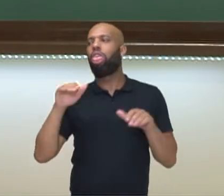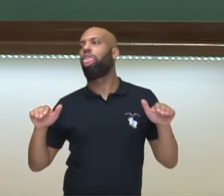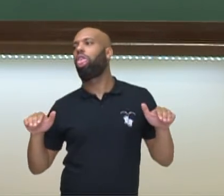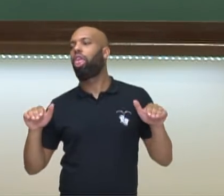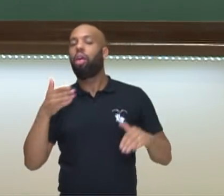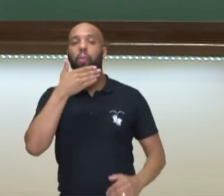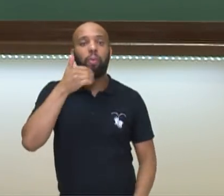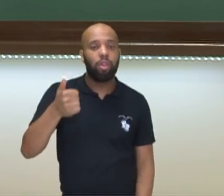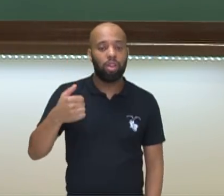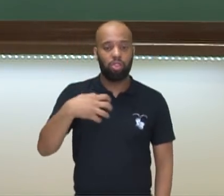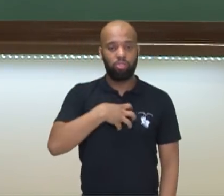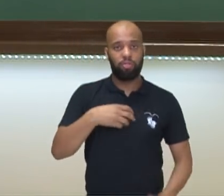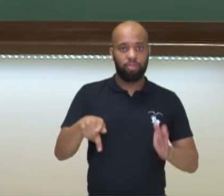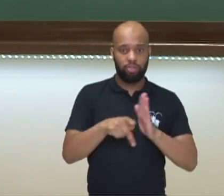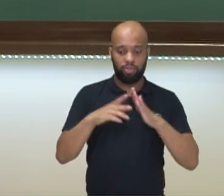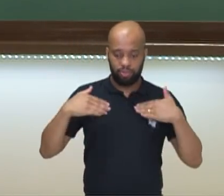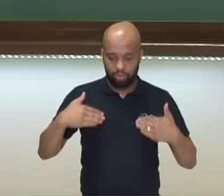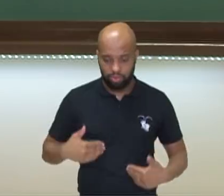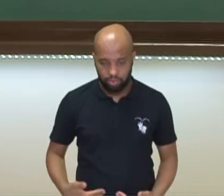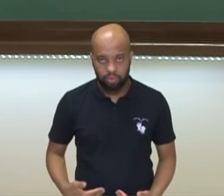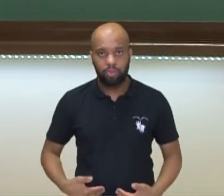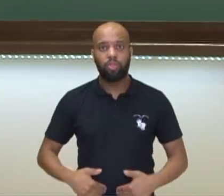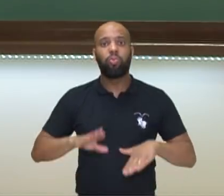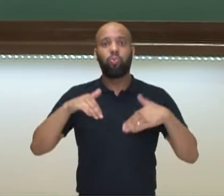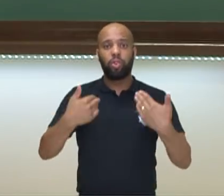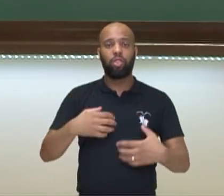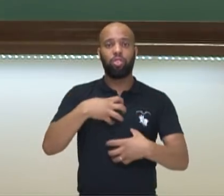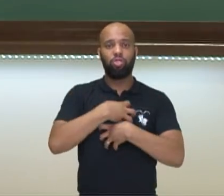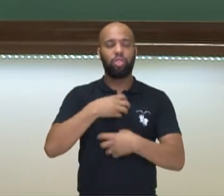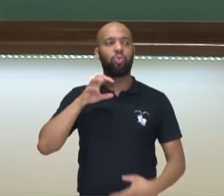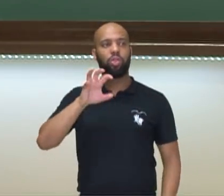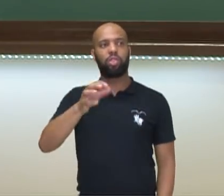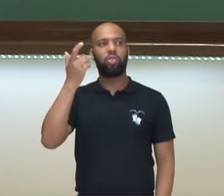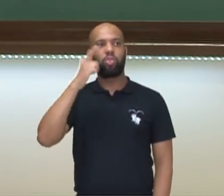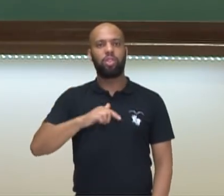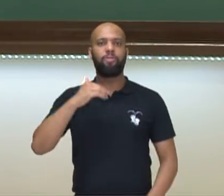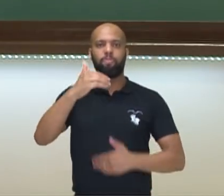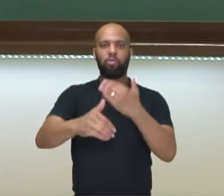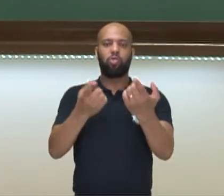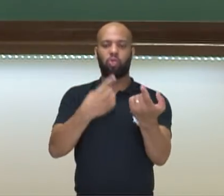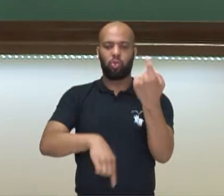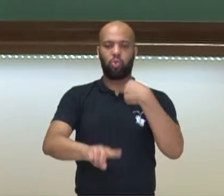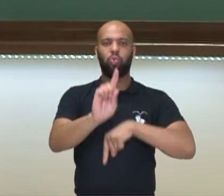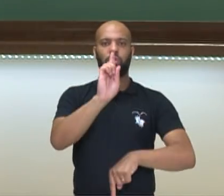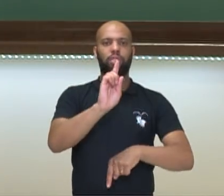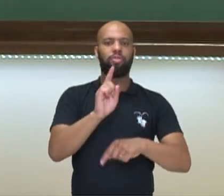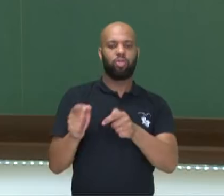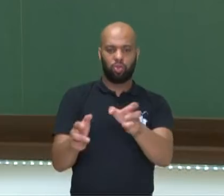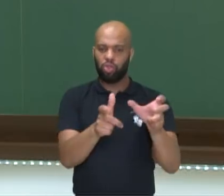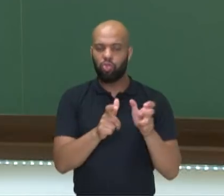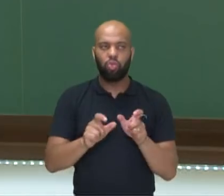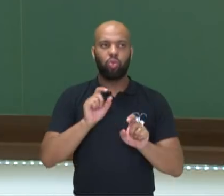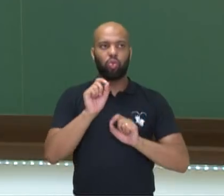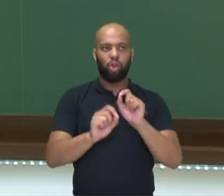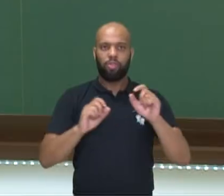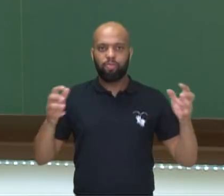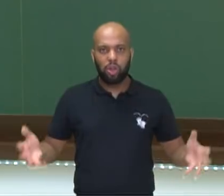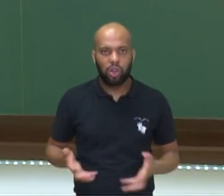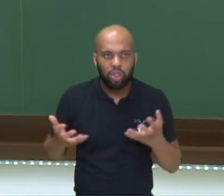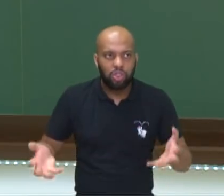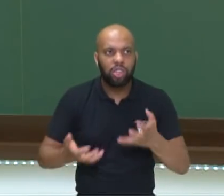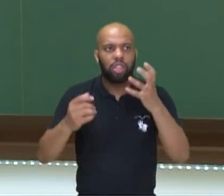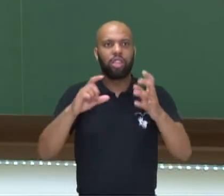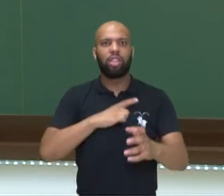sua condição física para conseguir evoluir no jogo, tá? Então é uma